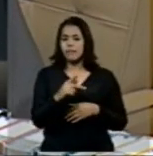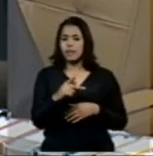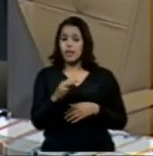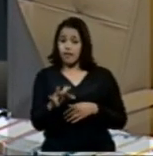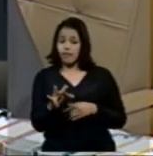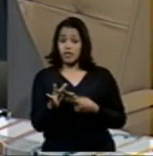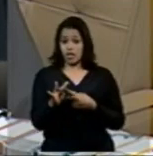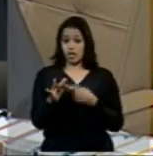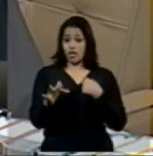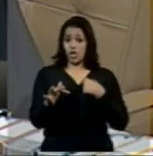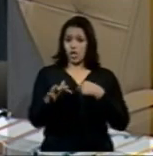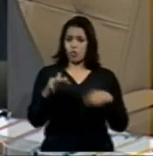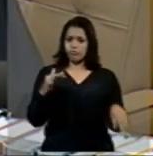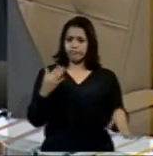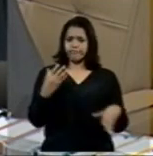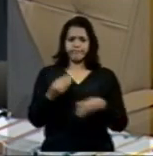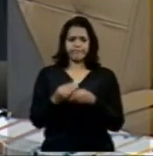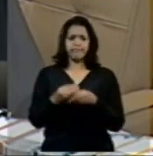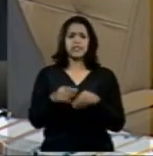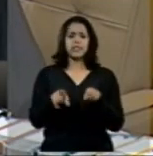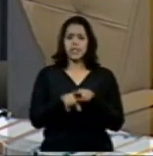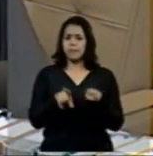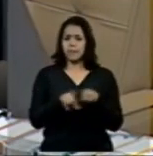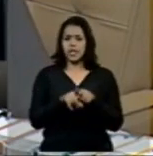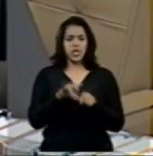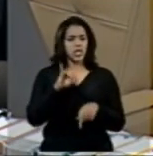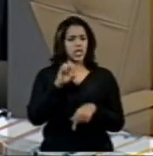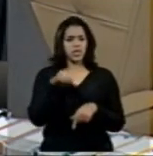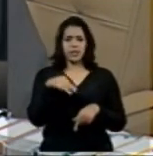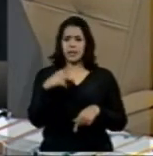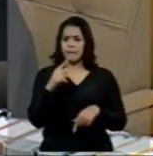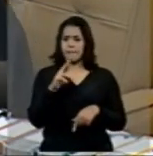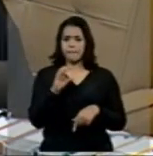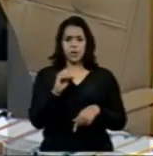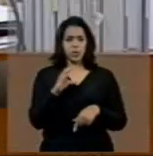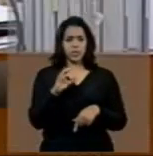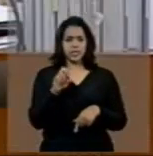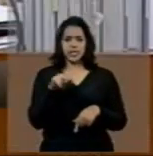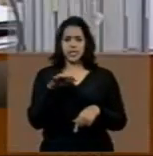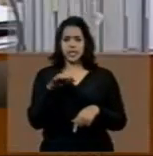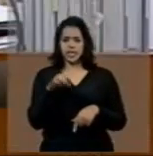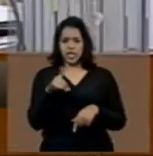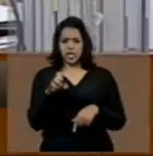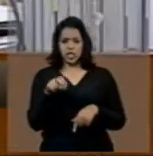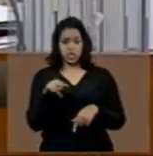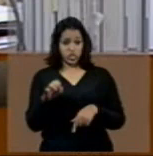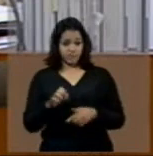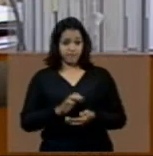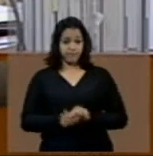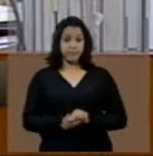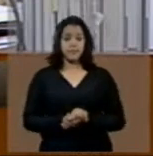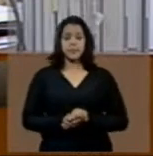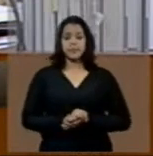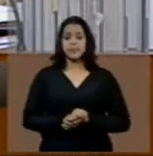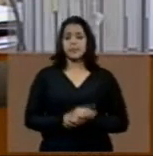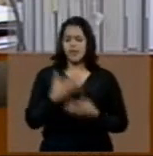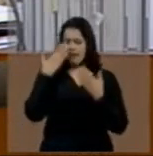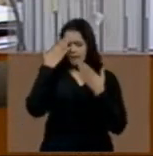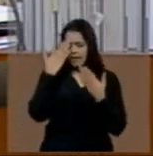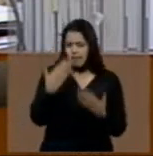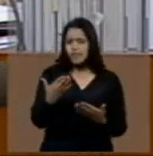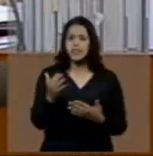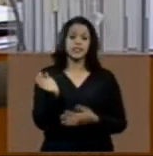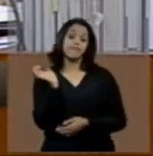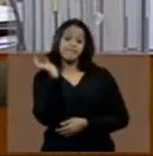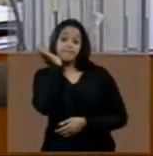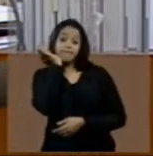eu a julgo inteiramente improcedente. É o voto. Agradeço a Vossa Excelência. Ministra Rosa Weber, portanto,